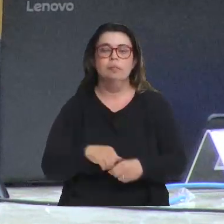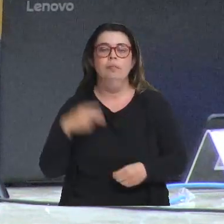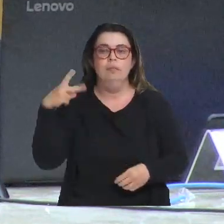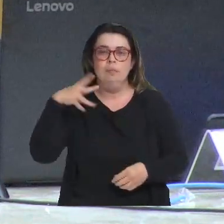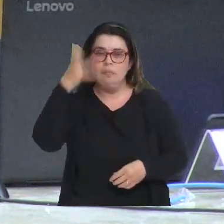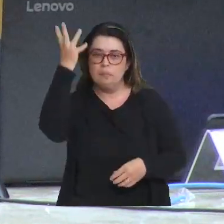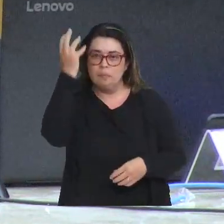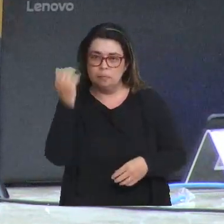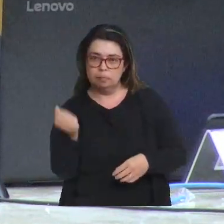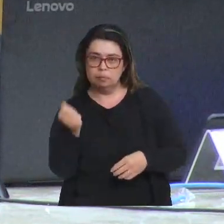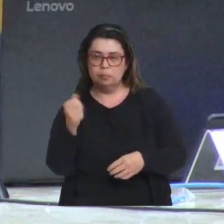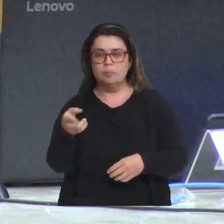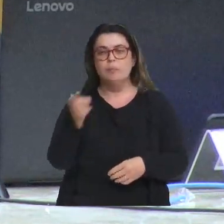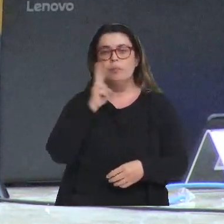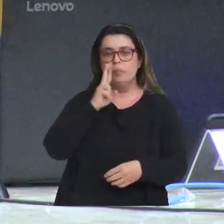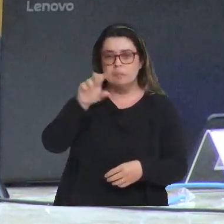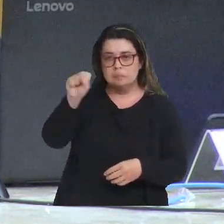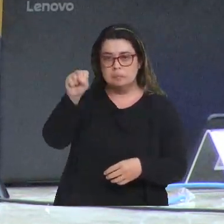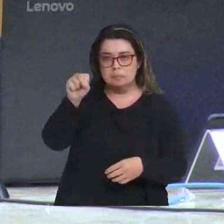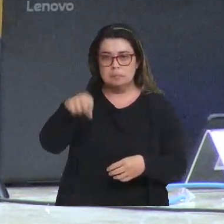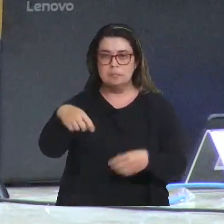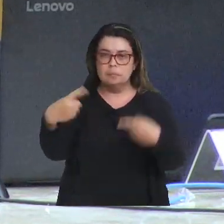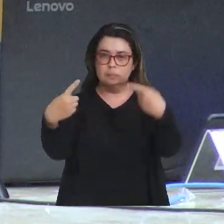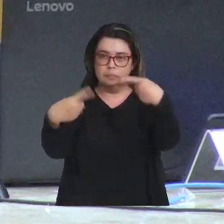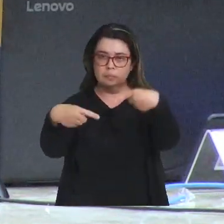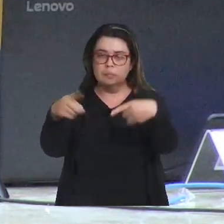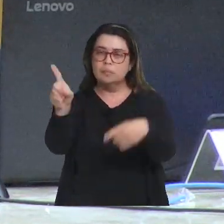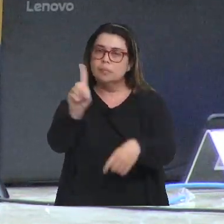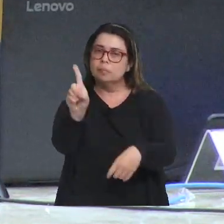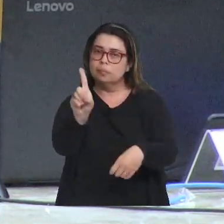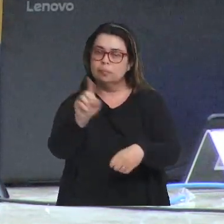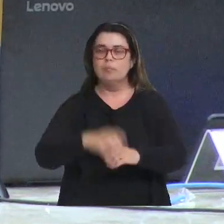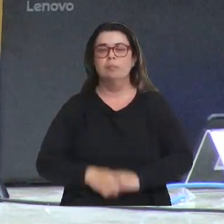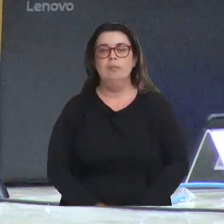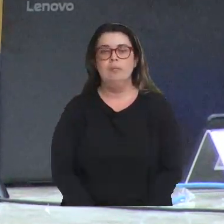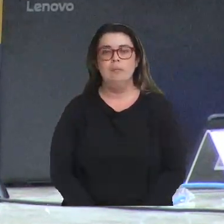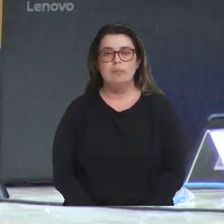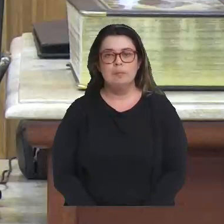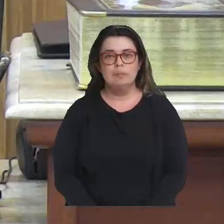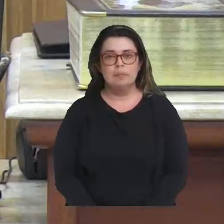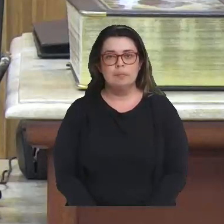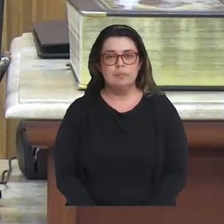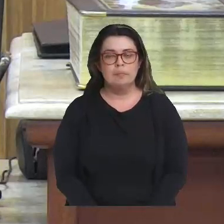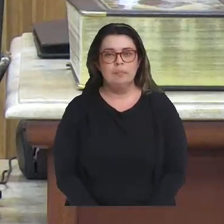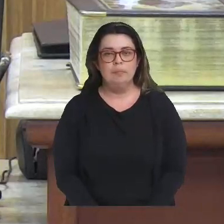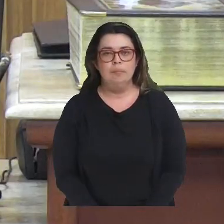forem favoráveis à aprovação do projeto respondam sim, os que forem contrários respondam não.